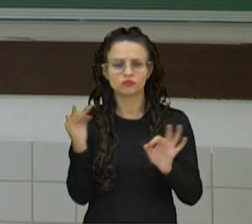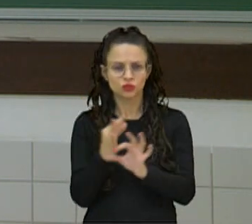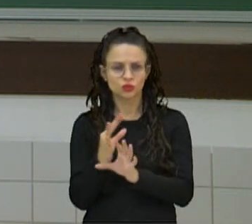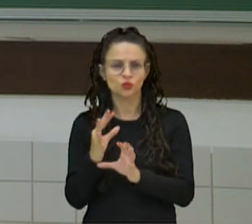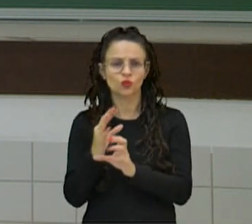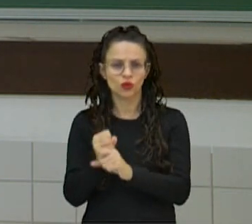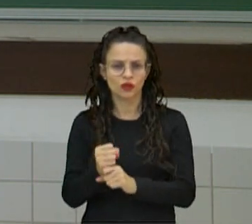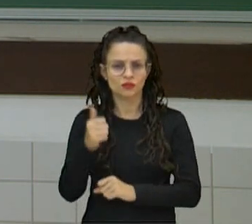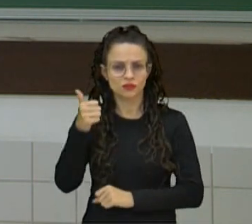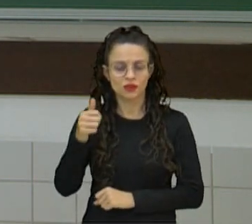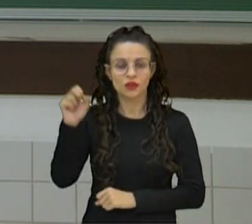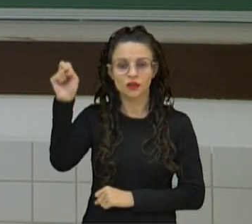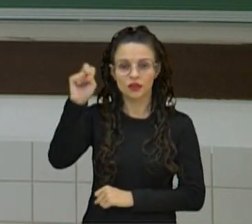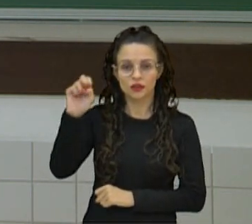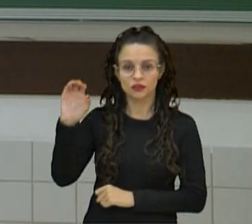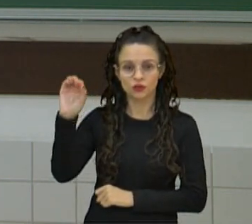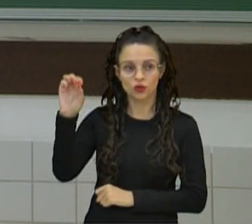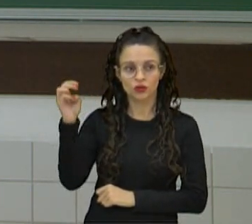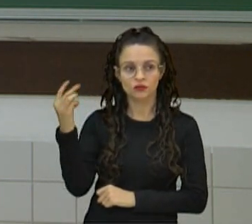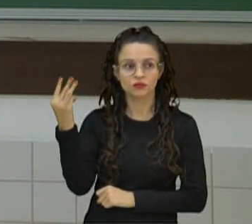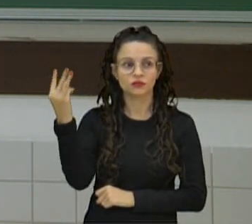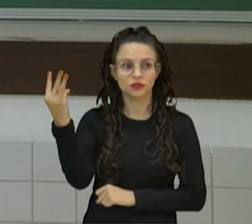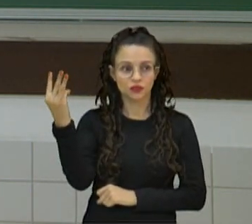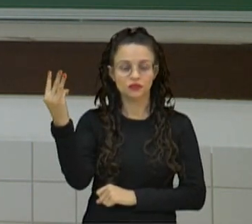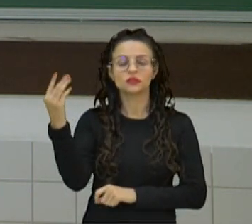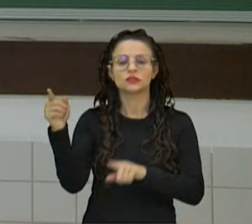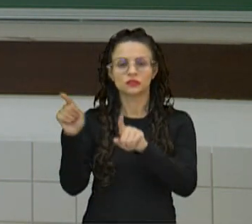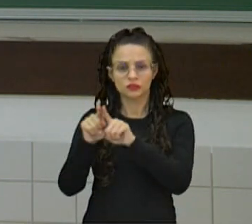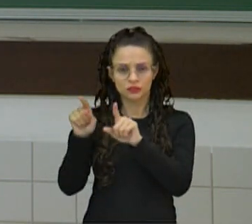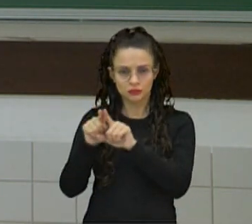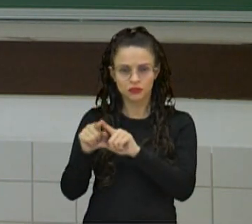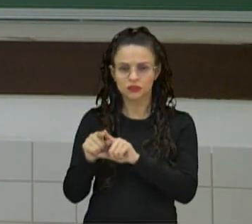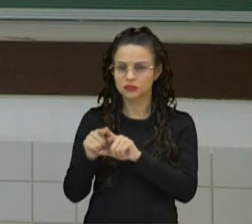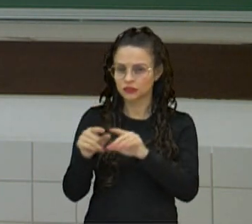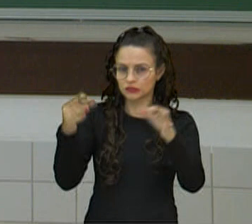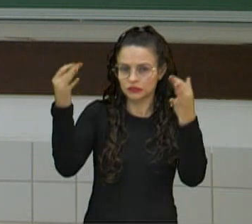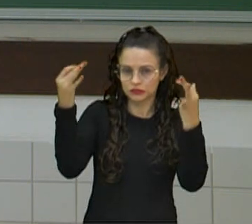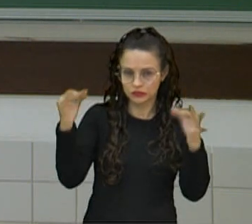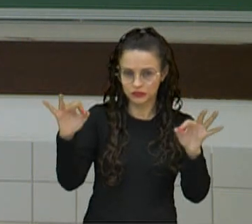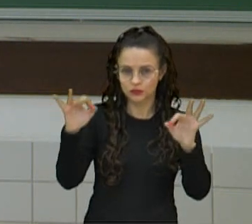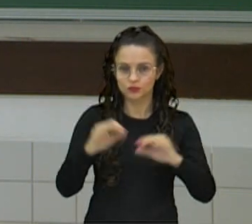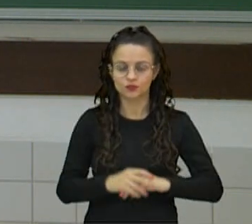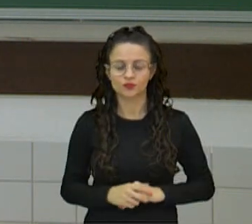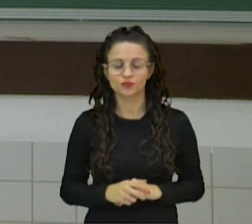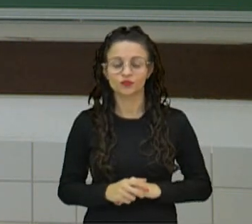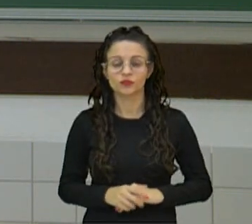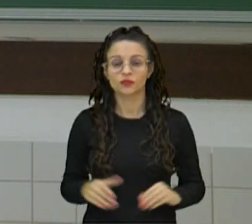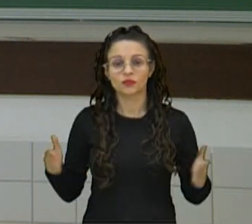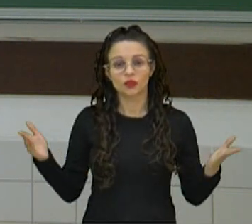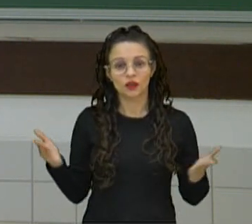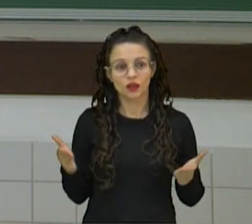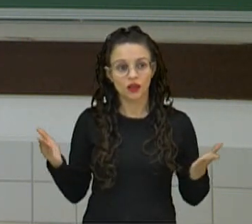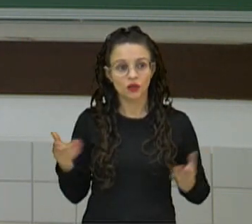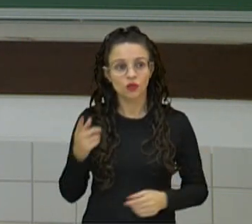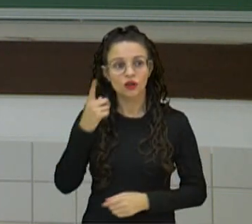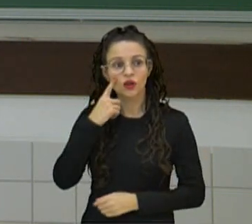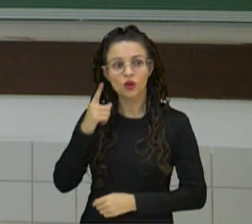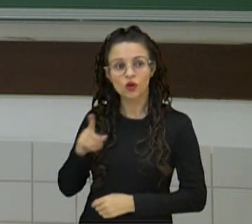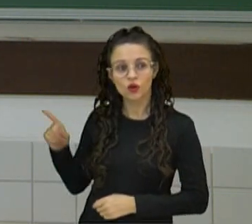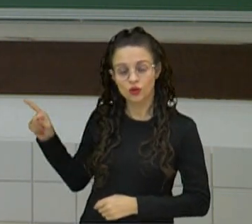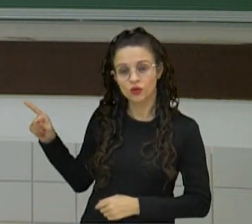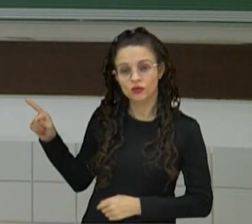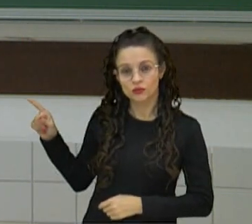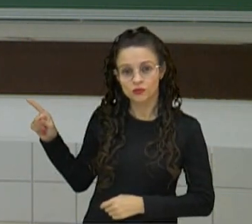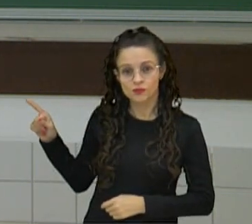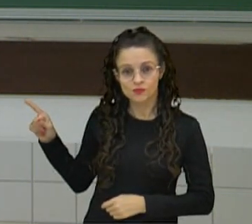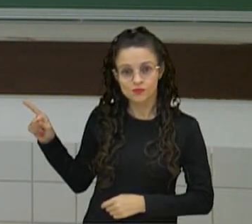o SO3 está aqui também na quantidade certa. Agora, o enxofre sólido é o